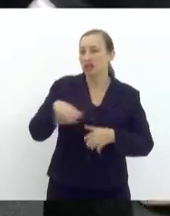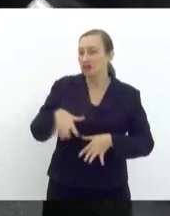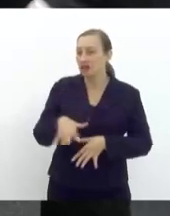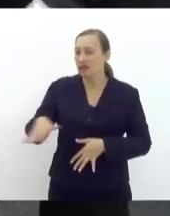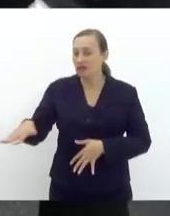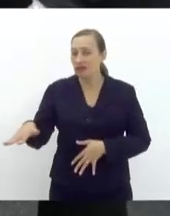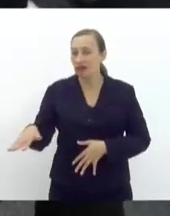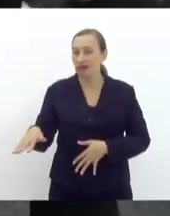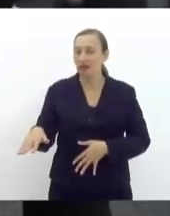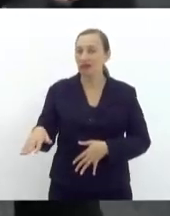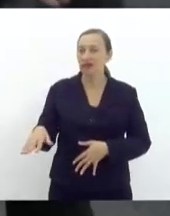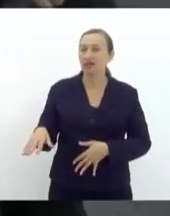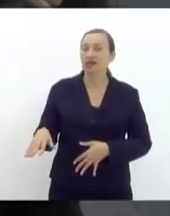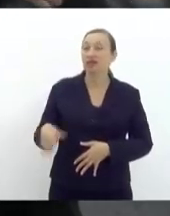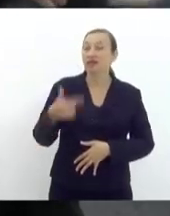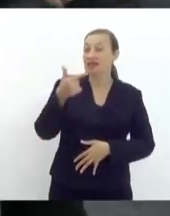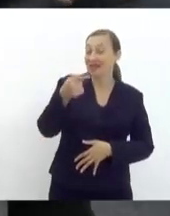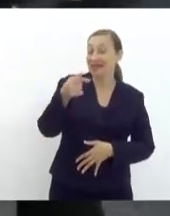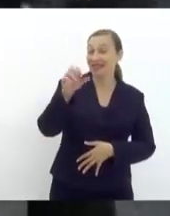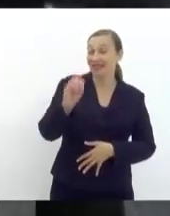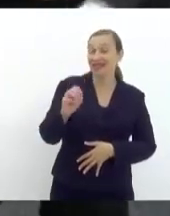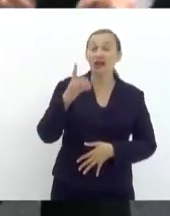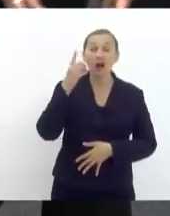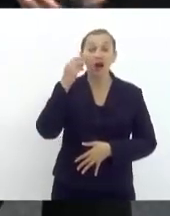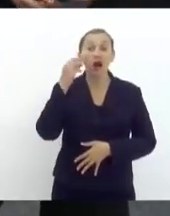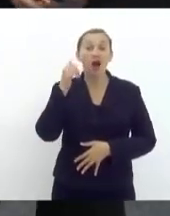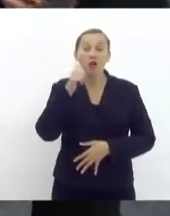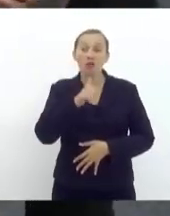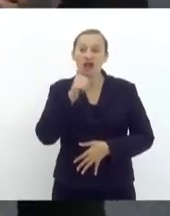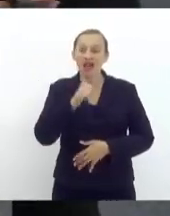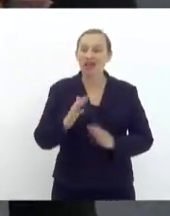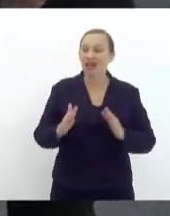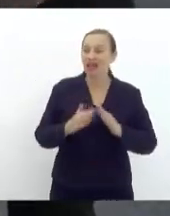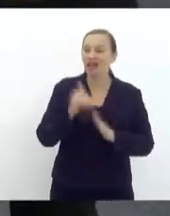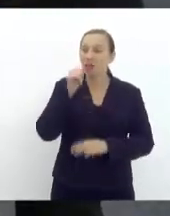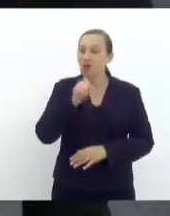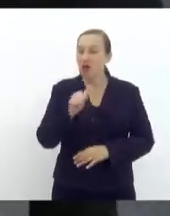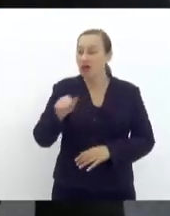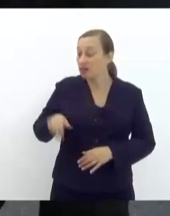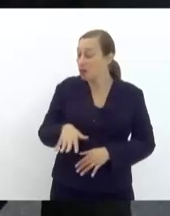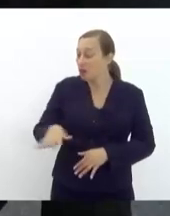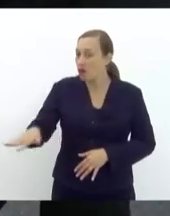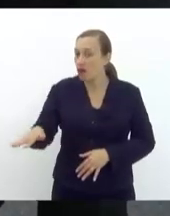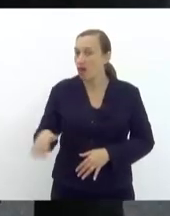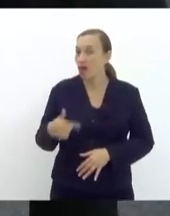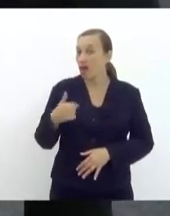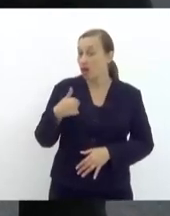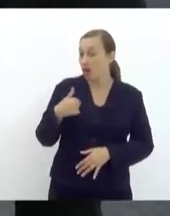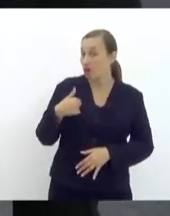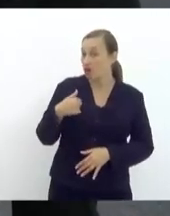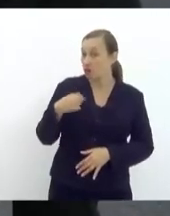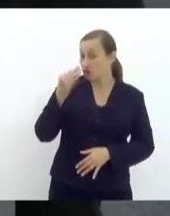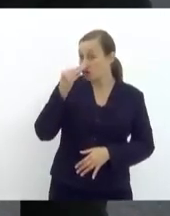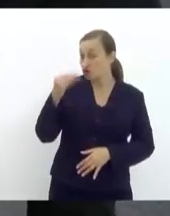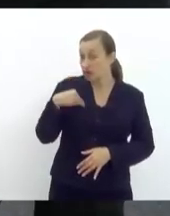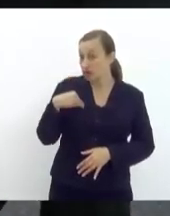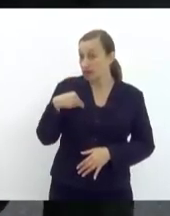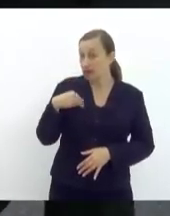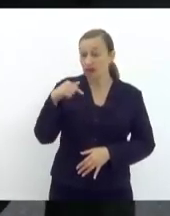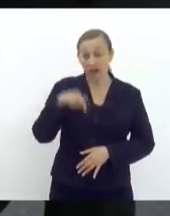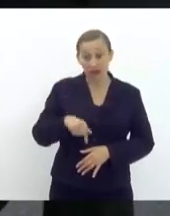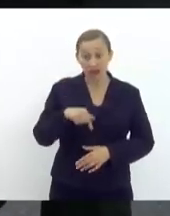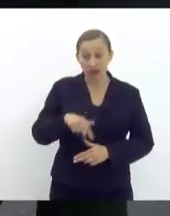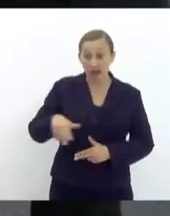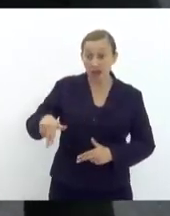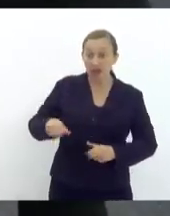da Maré com 70 mulheres dentro da casa das mulheres da Maré e eu fui hostilizada que nesse mesmo plenário